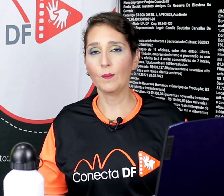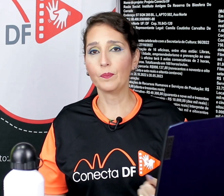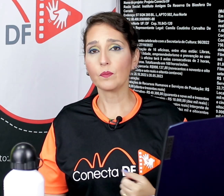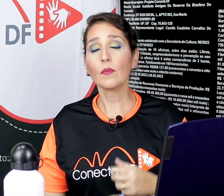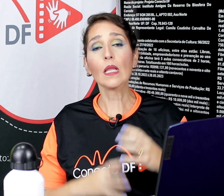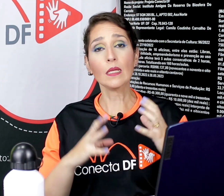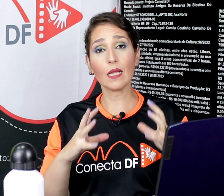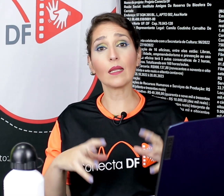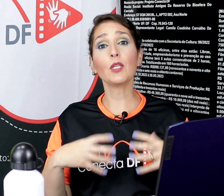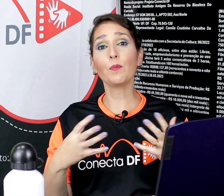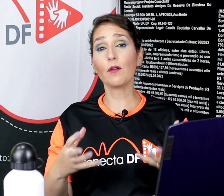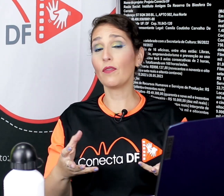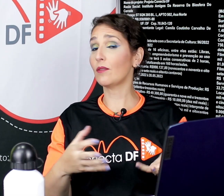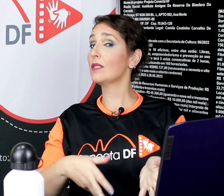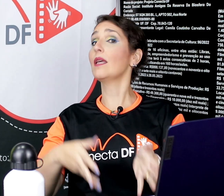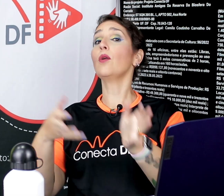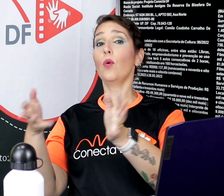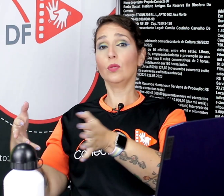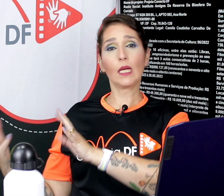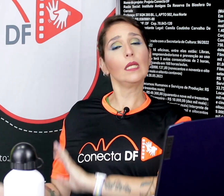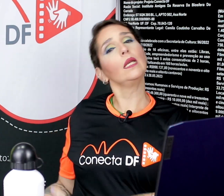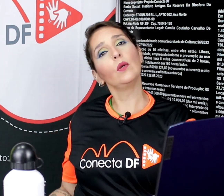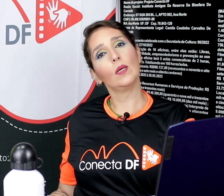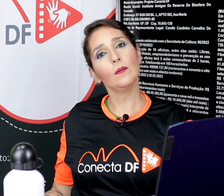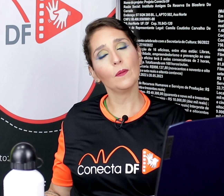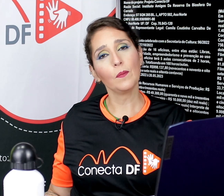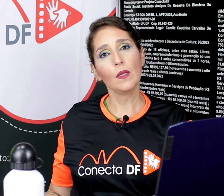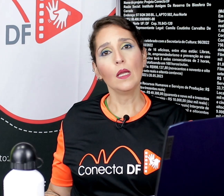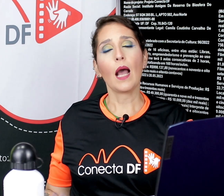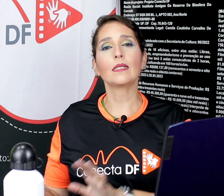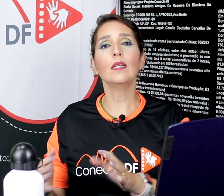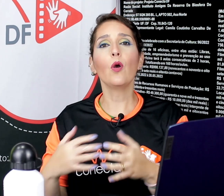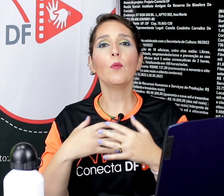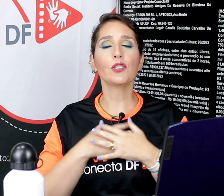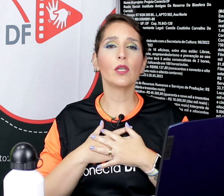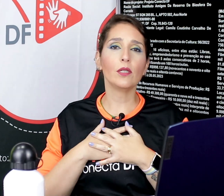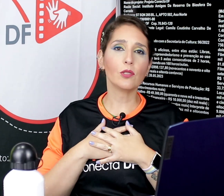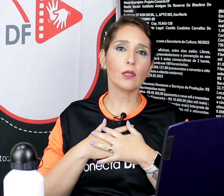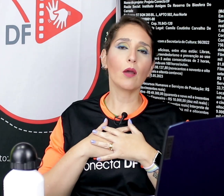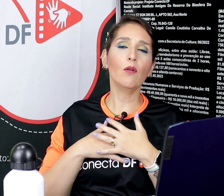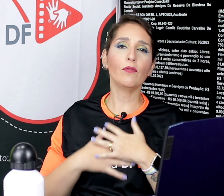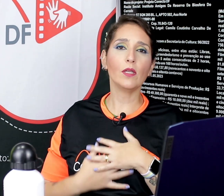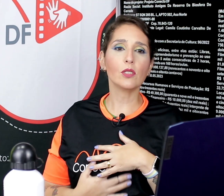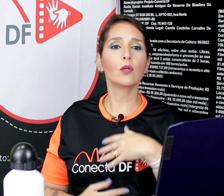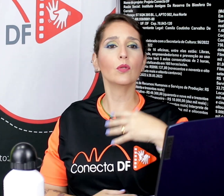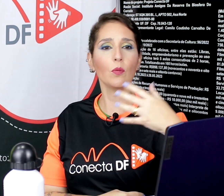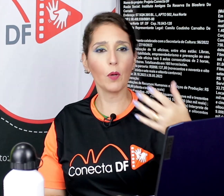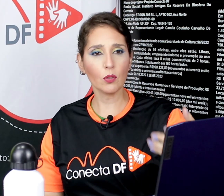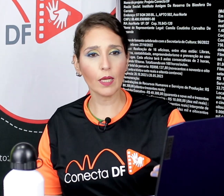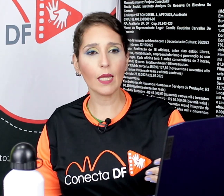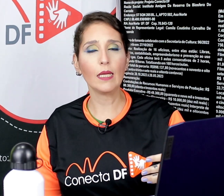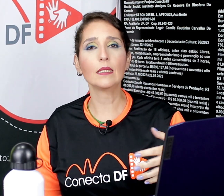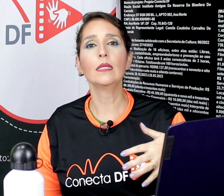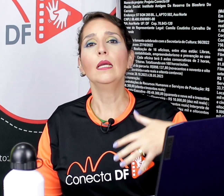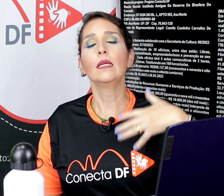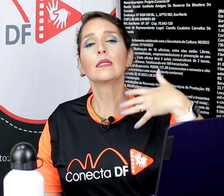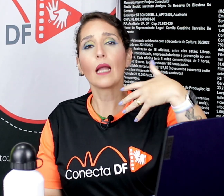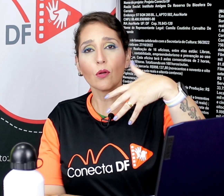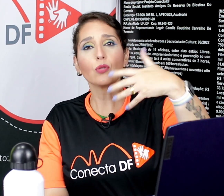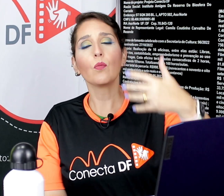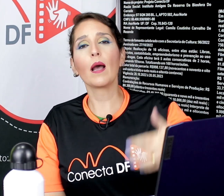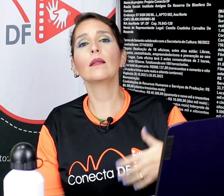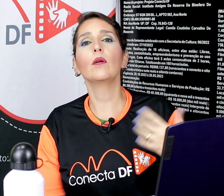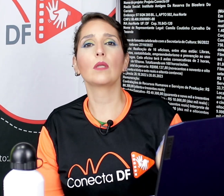organizado? Exatamente pelo fato de ser outra língua. Assim como a gente, que é ouvinte, que usa o português, que